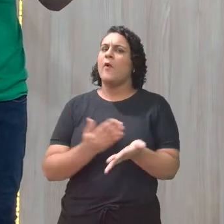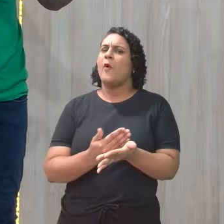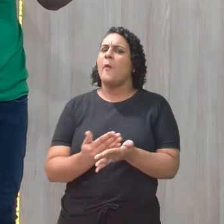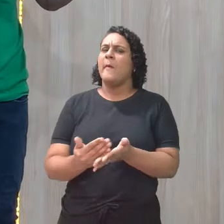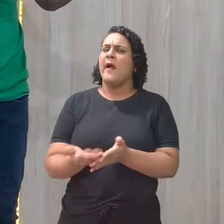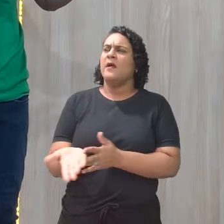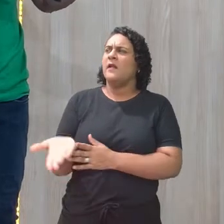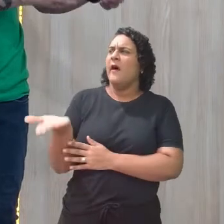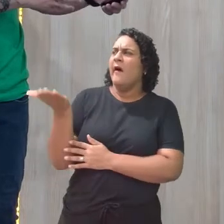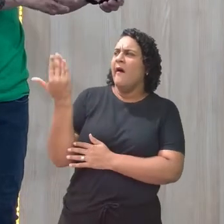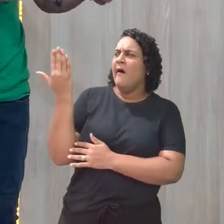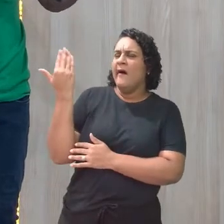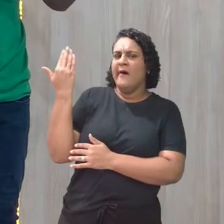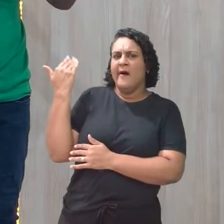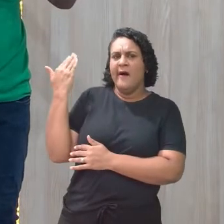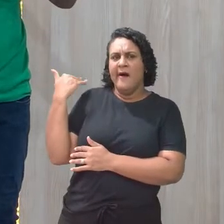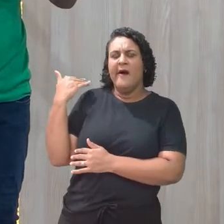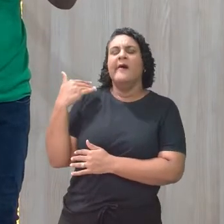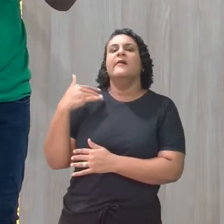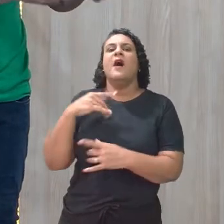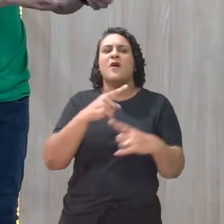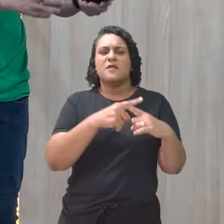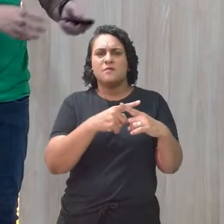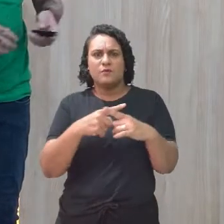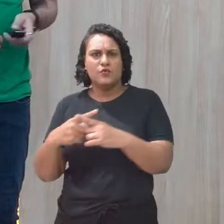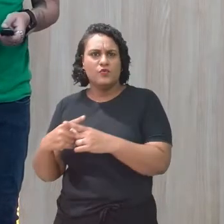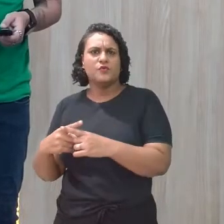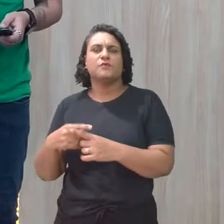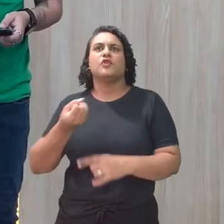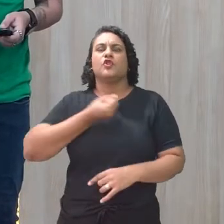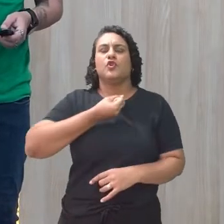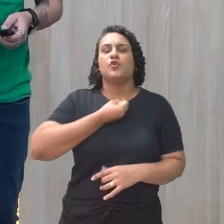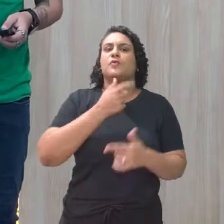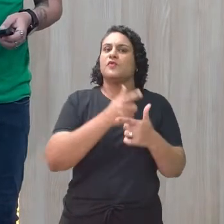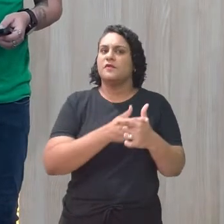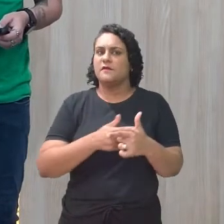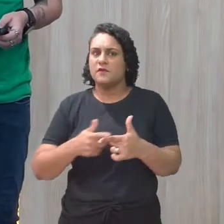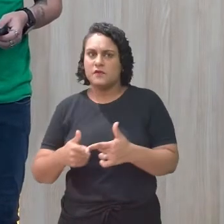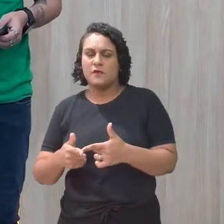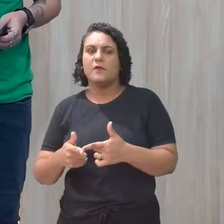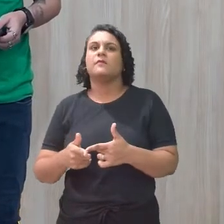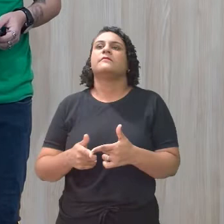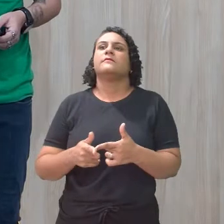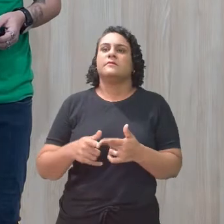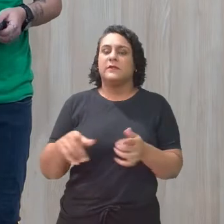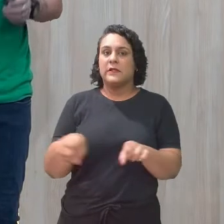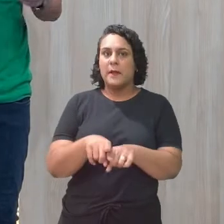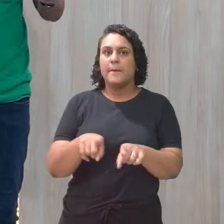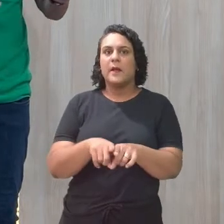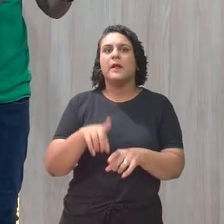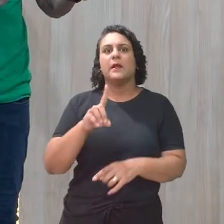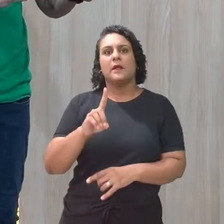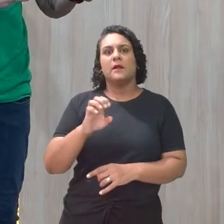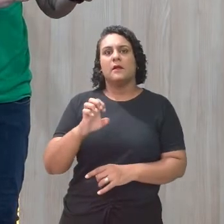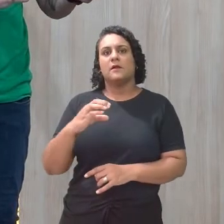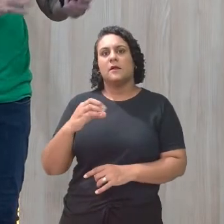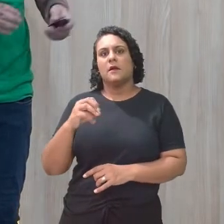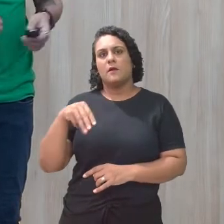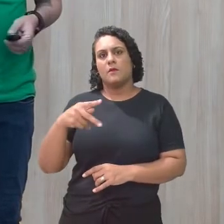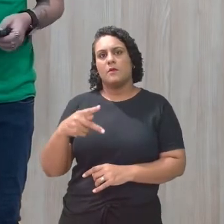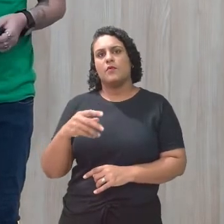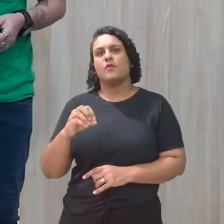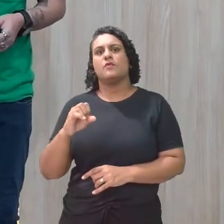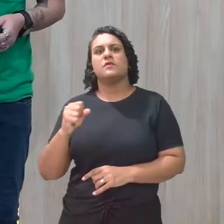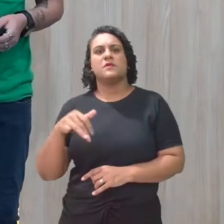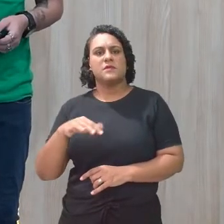lá com as aulas de múltiplos, a aula de divisores, a aula de decomposição de um número, não necessariamente em fatores